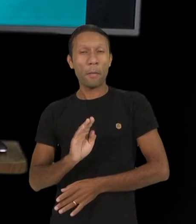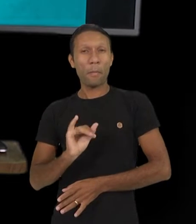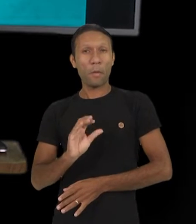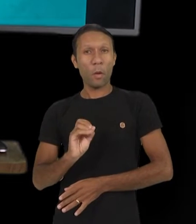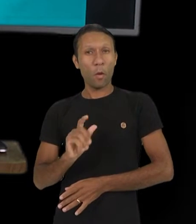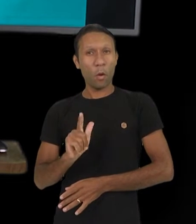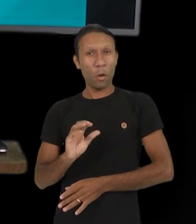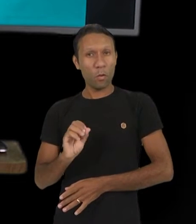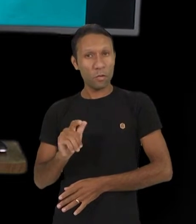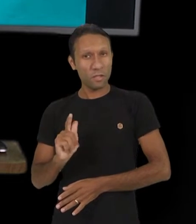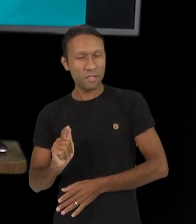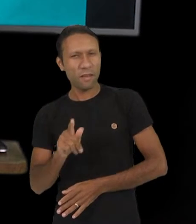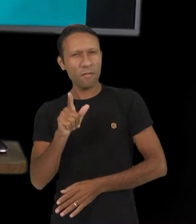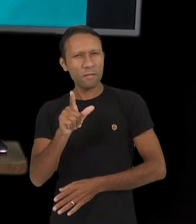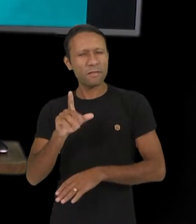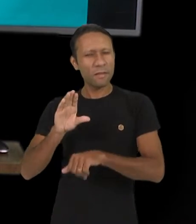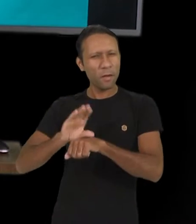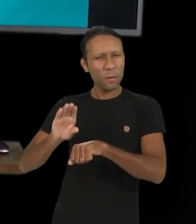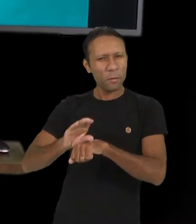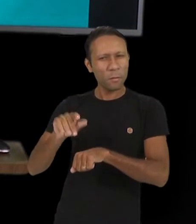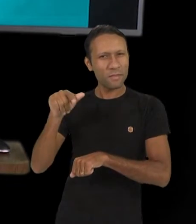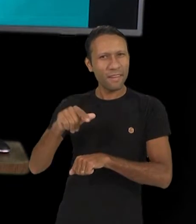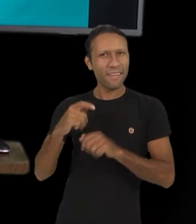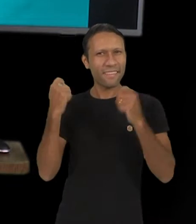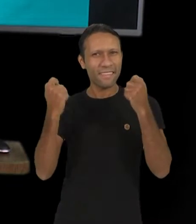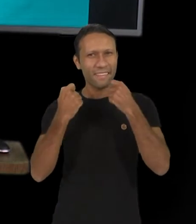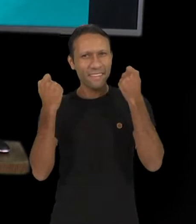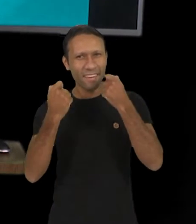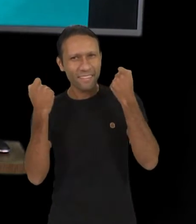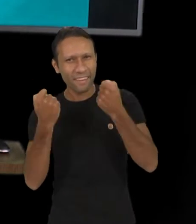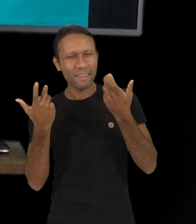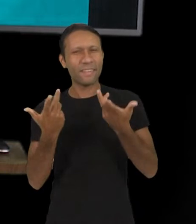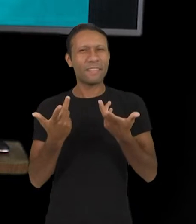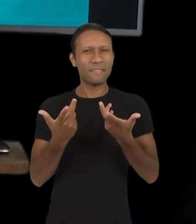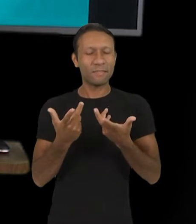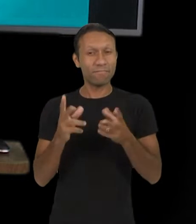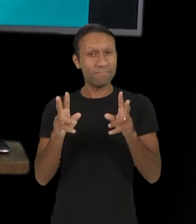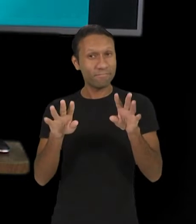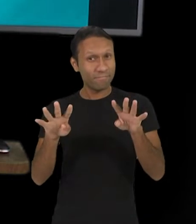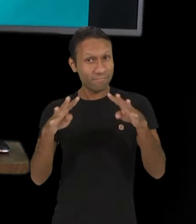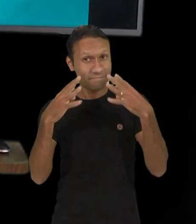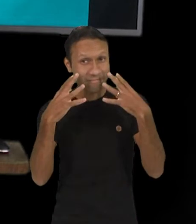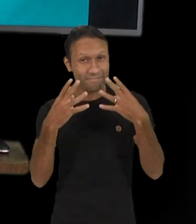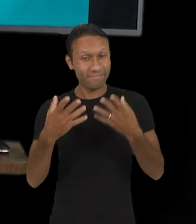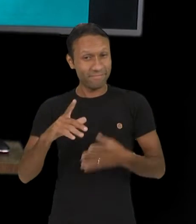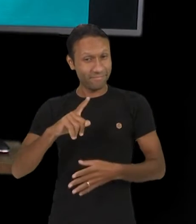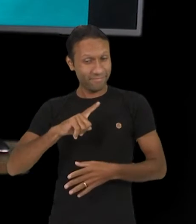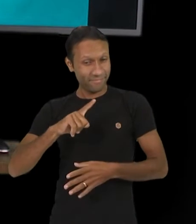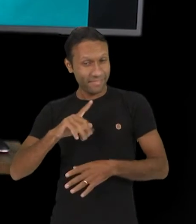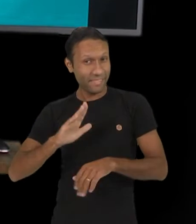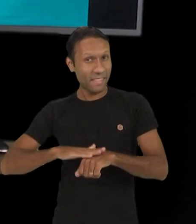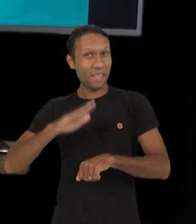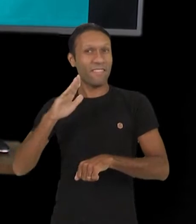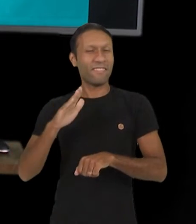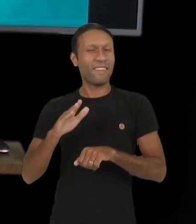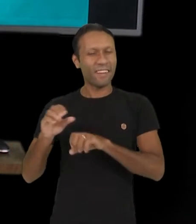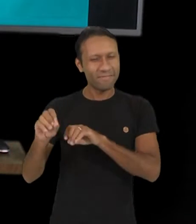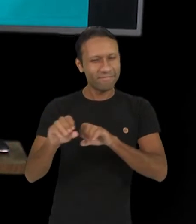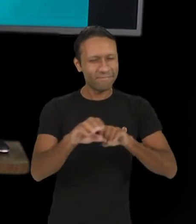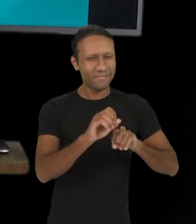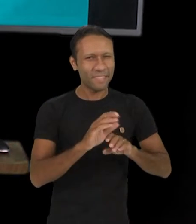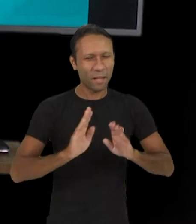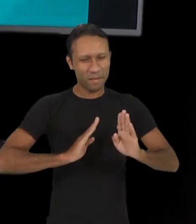Biologia. Então você aí do cursinho popular de Caruaru, Edilson de Góes, fica ligado que hoje tem mais aulas de